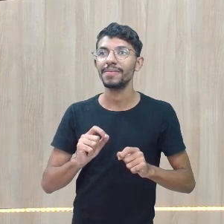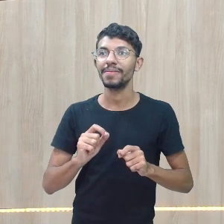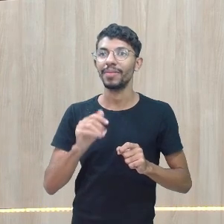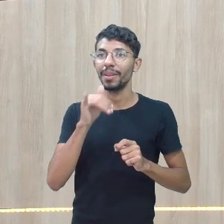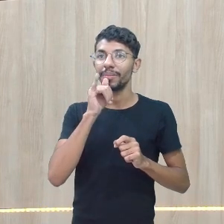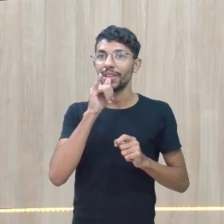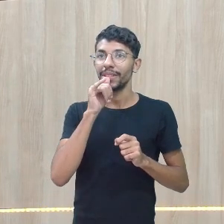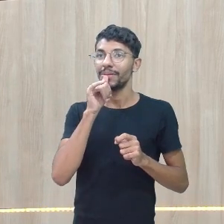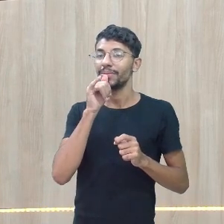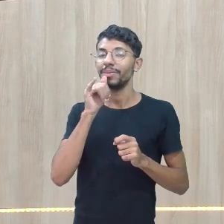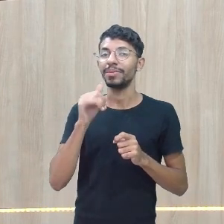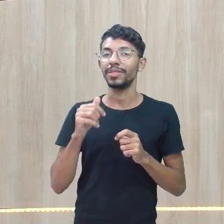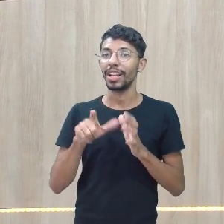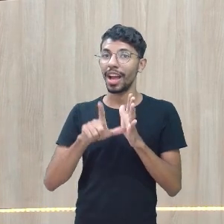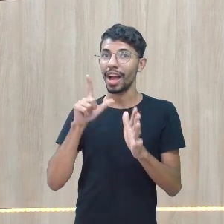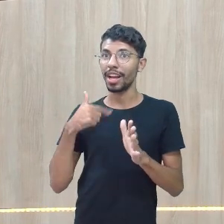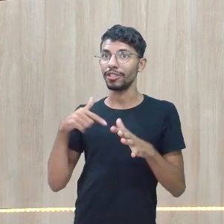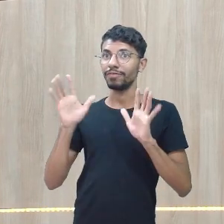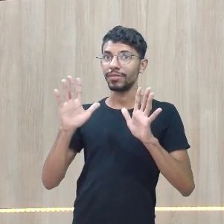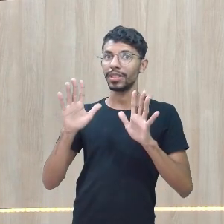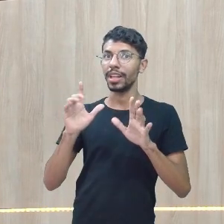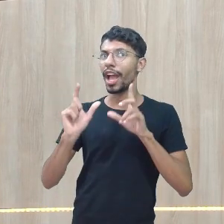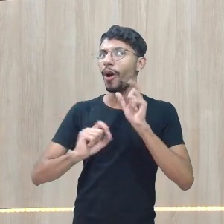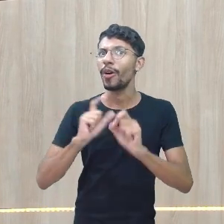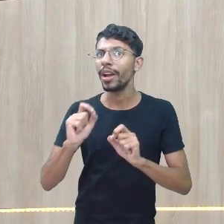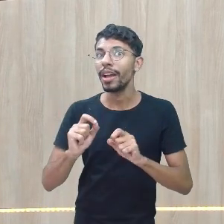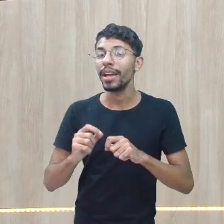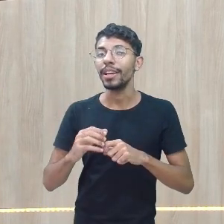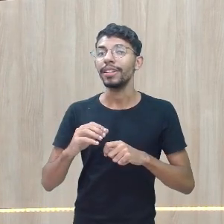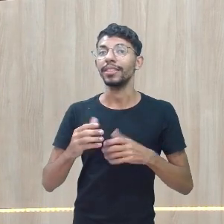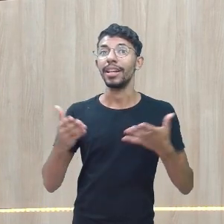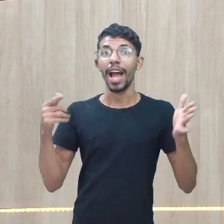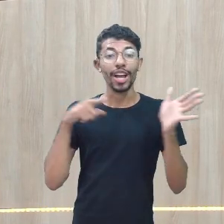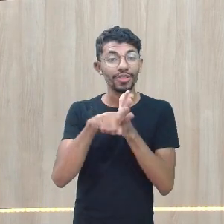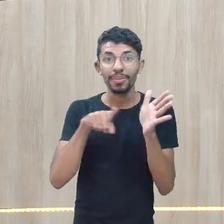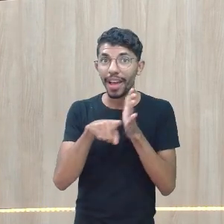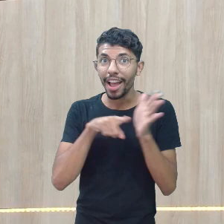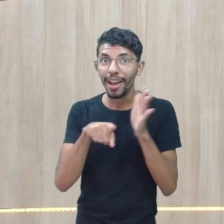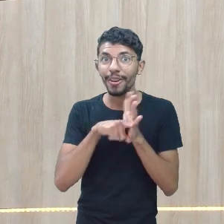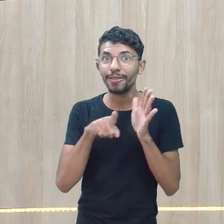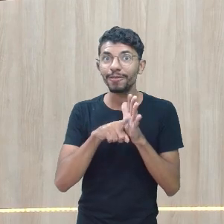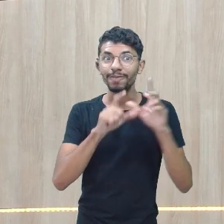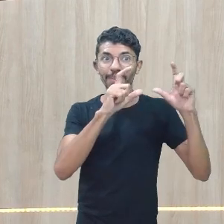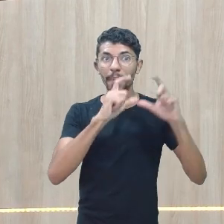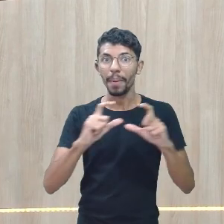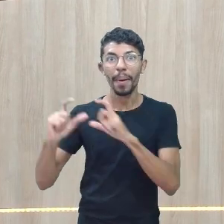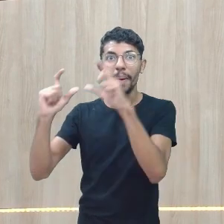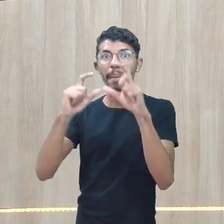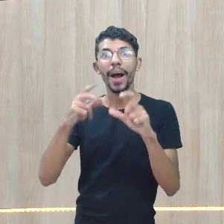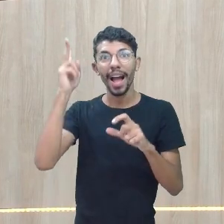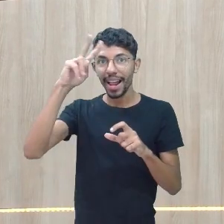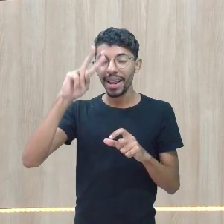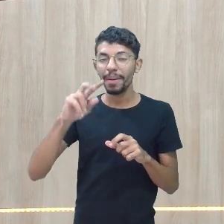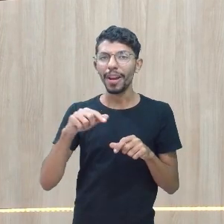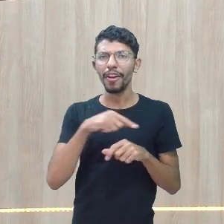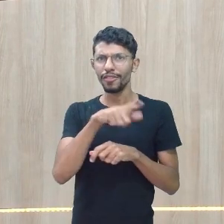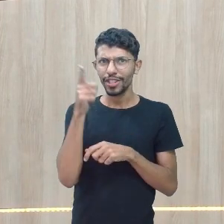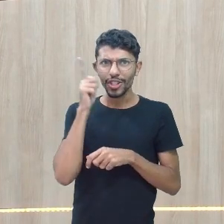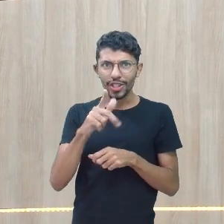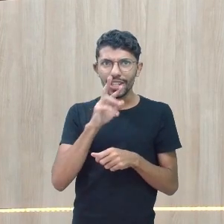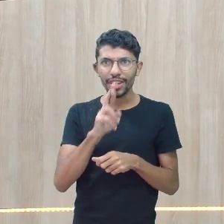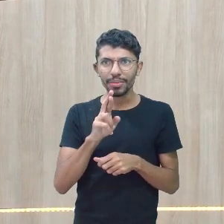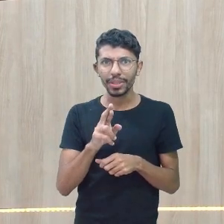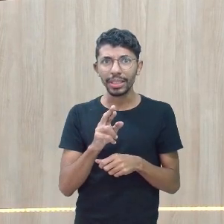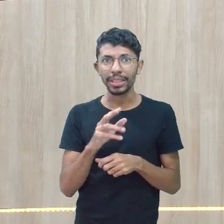da minha despedida? É a questão do checkpoint. Cadê as questões, gente? Vocês conseguiram responder?